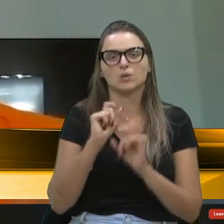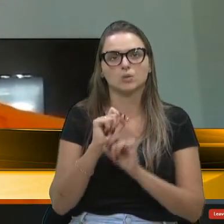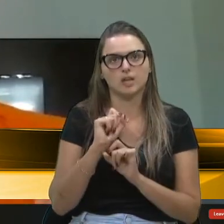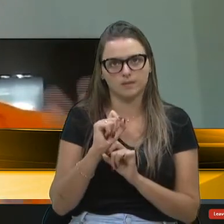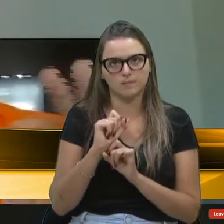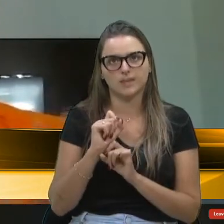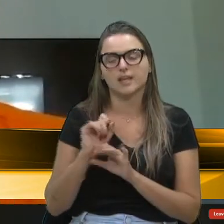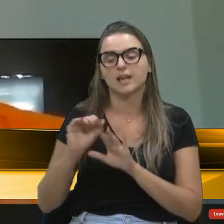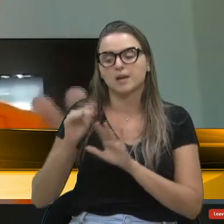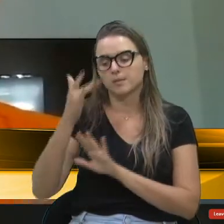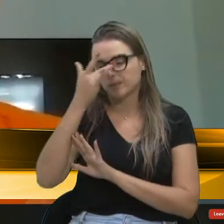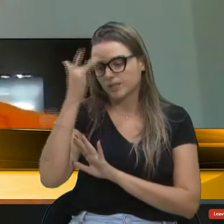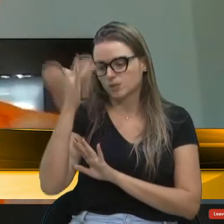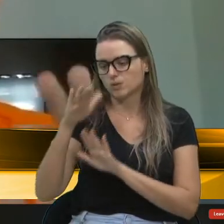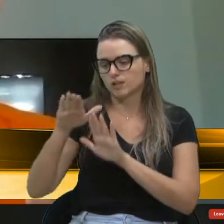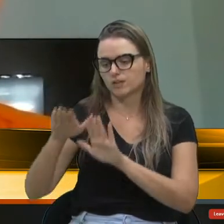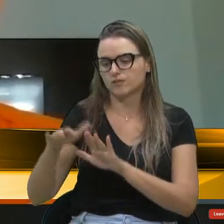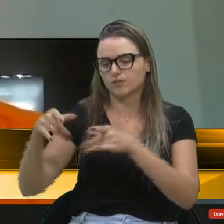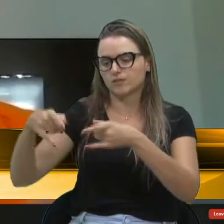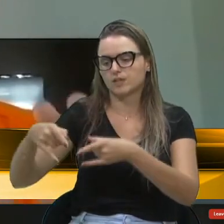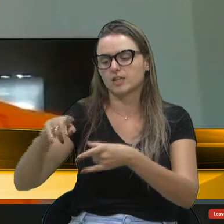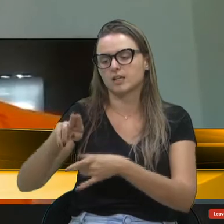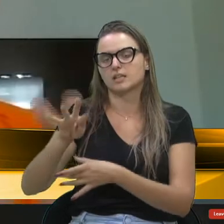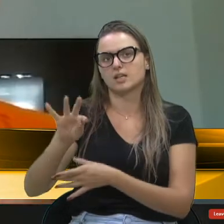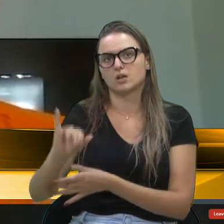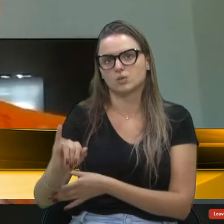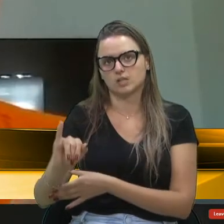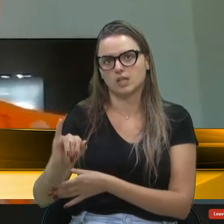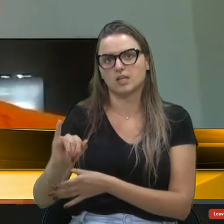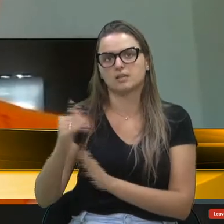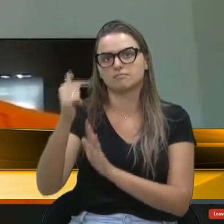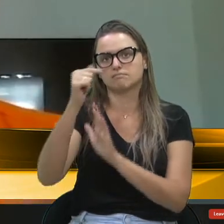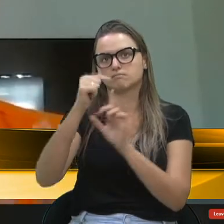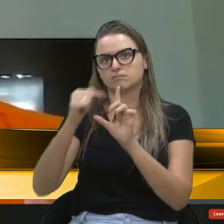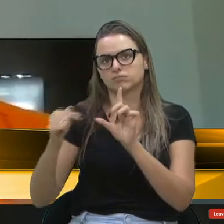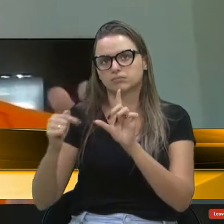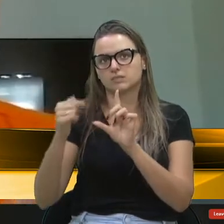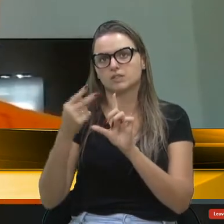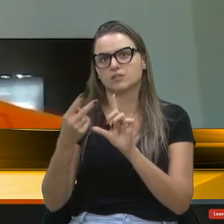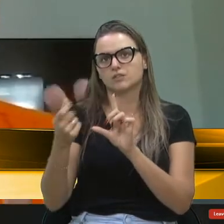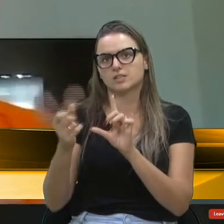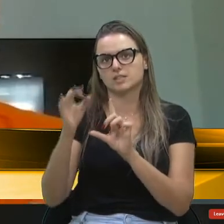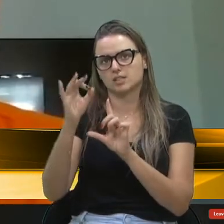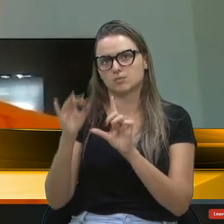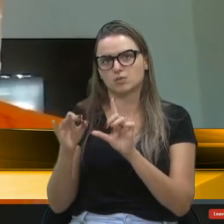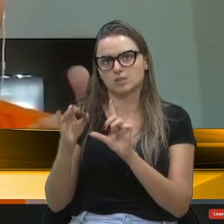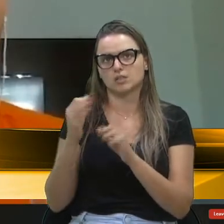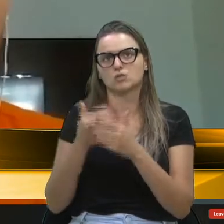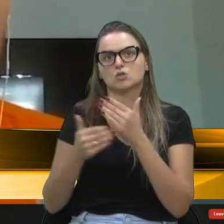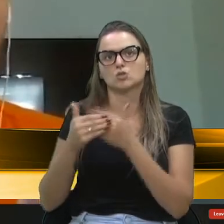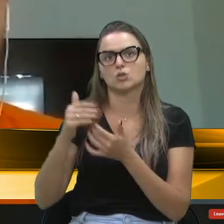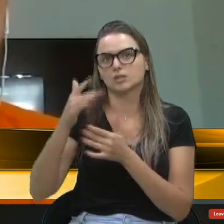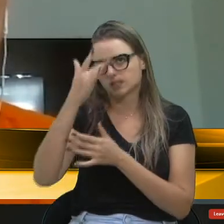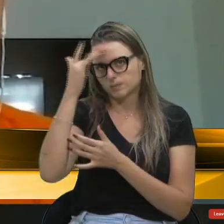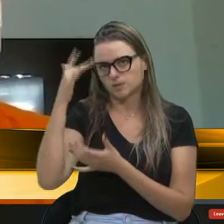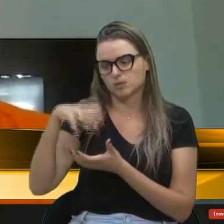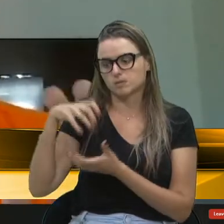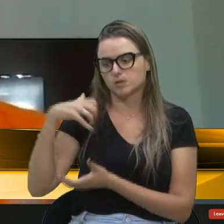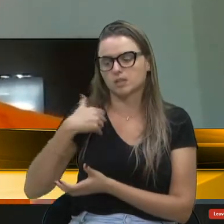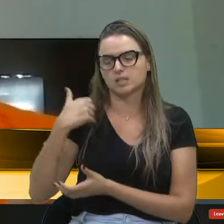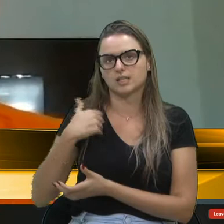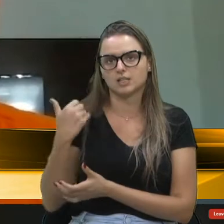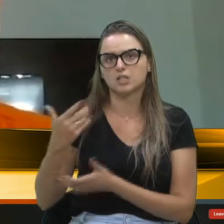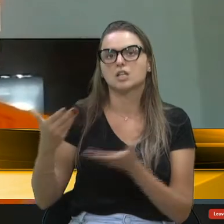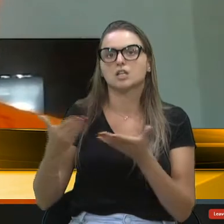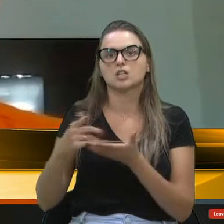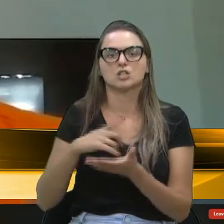internações hospitalares por casos graves de doença despencaram 26% entre a população idosa, que foi vacinada.